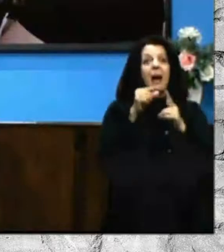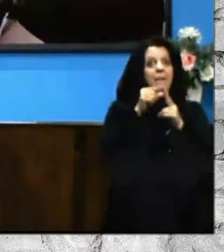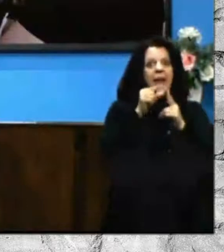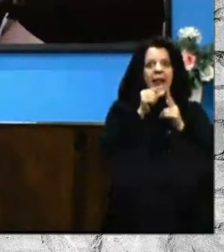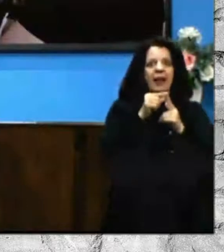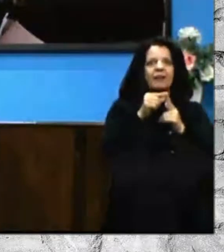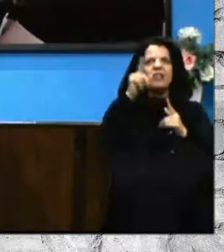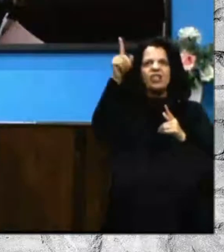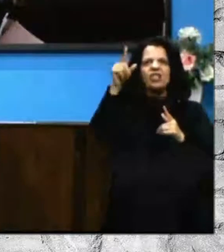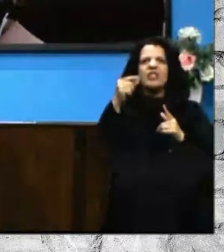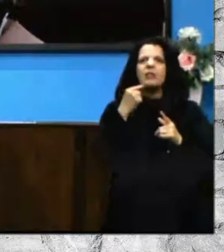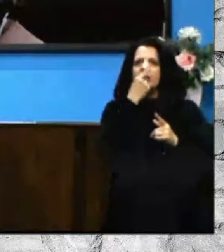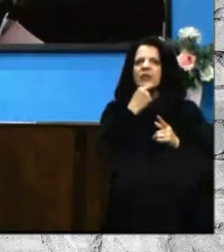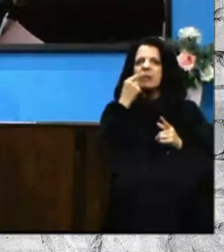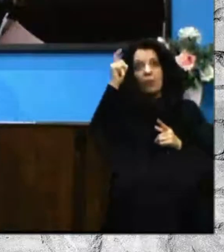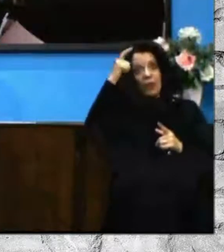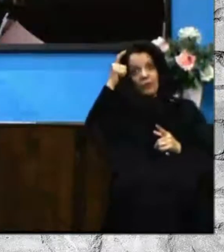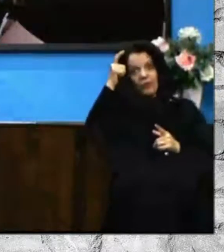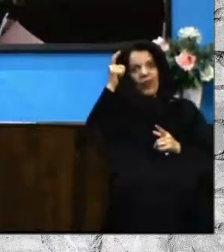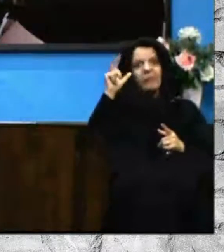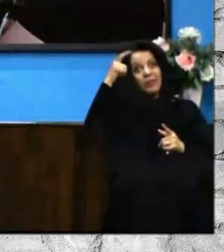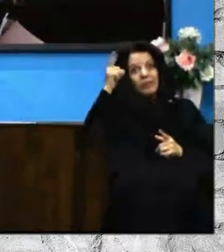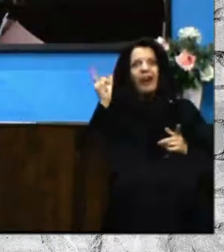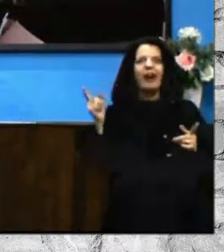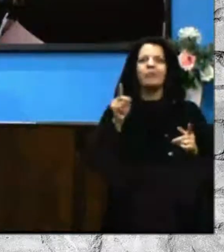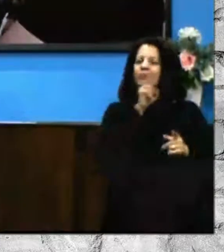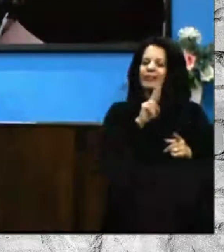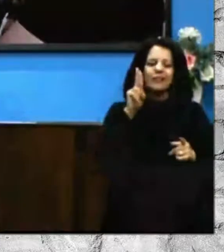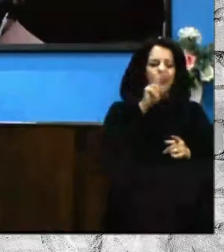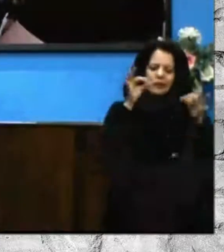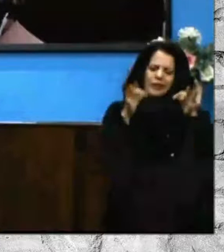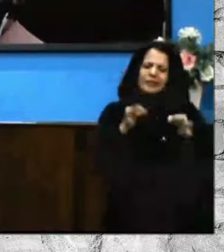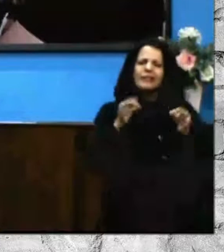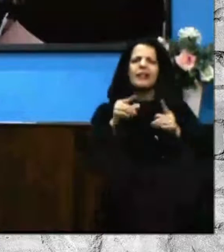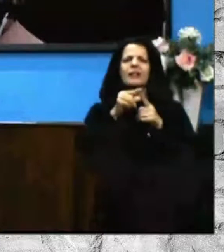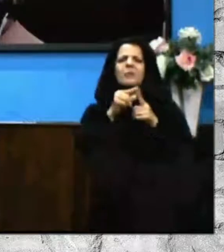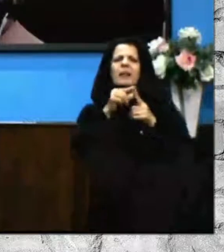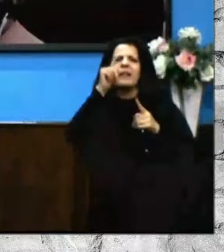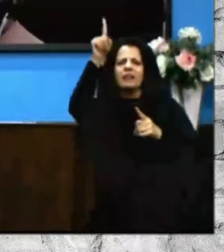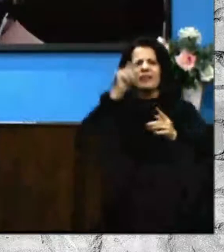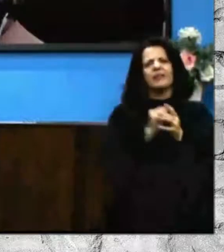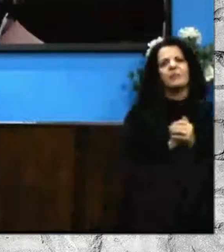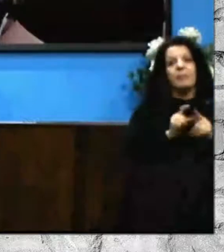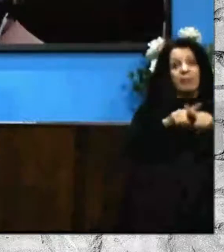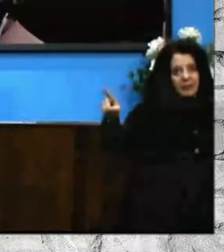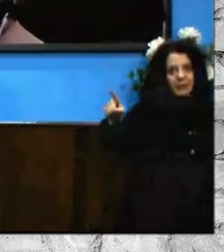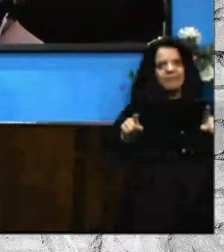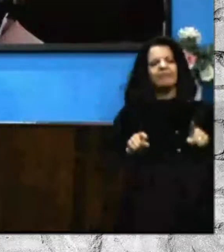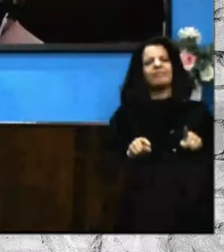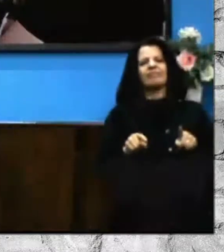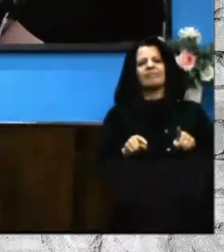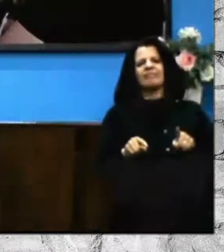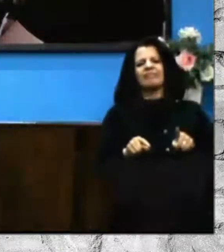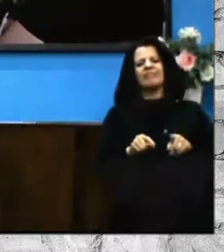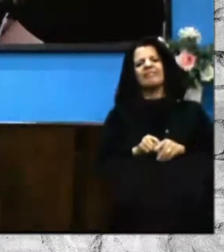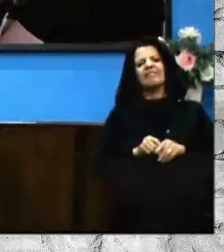diabo. Porque ele distorce, ele nunca usa ela corretamente. Por vezes, porém,